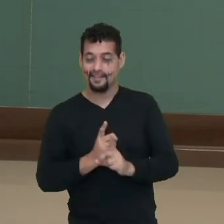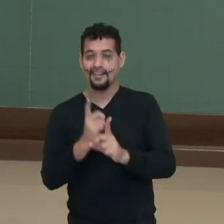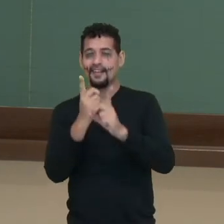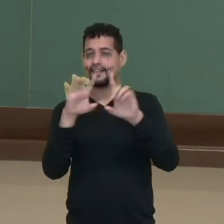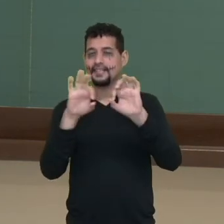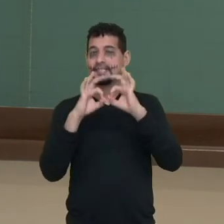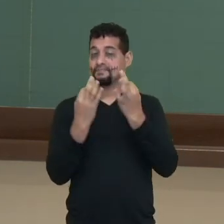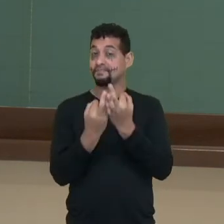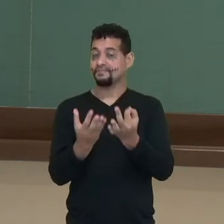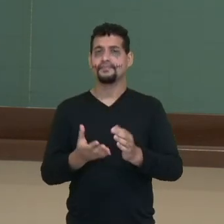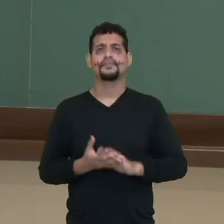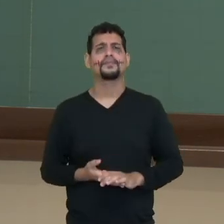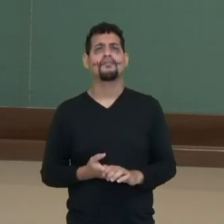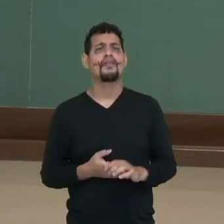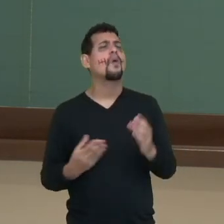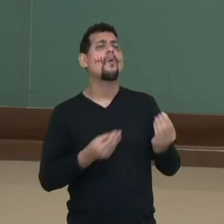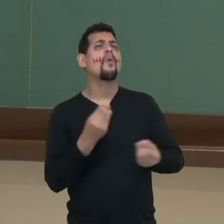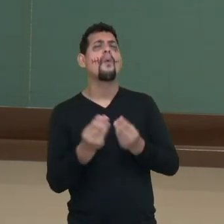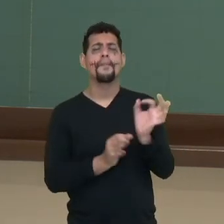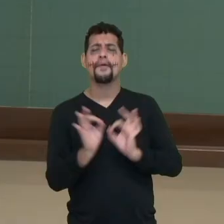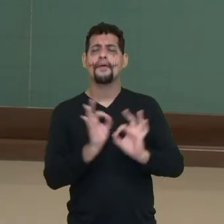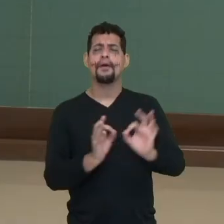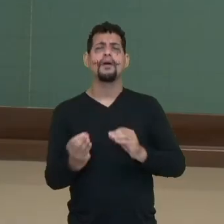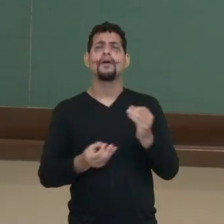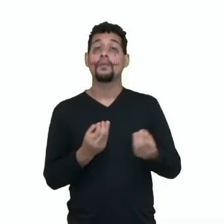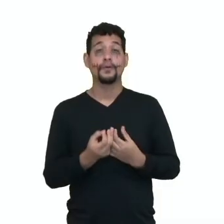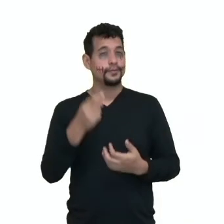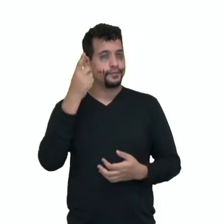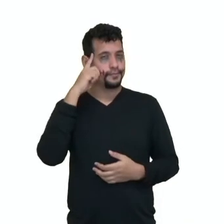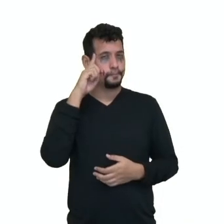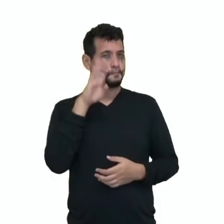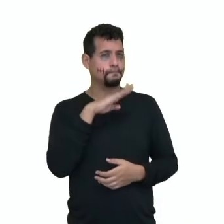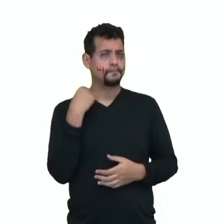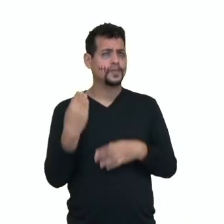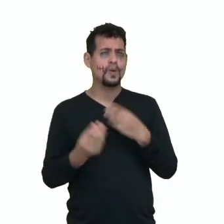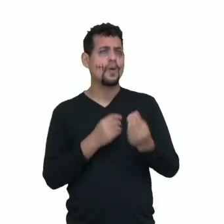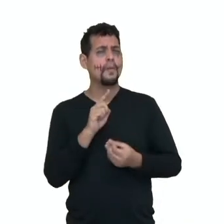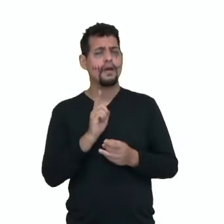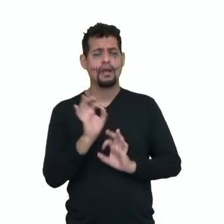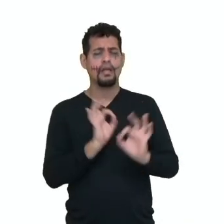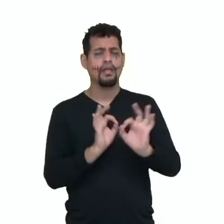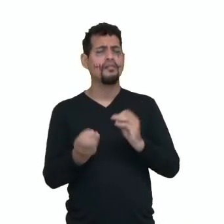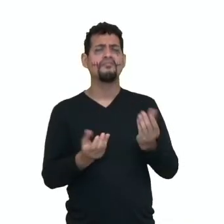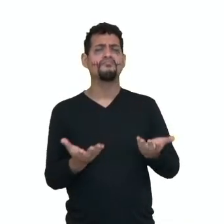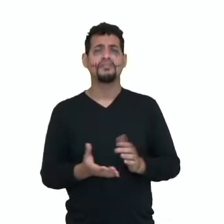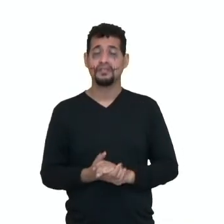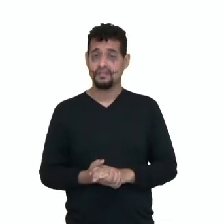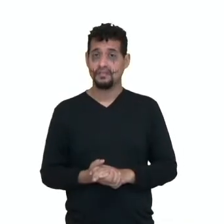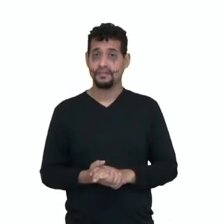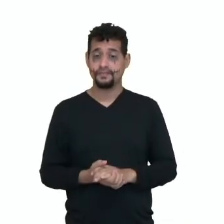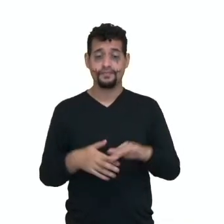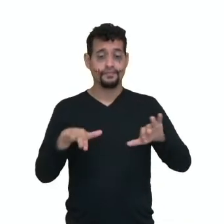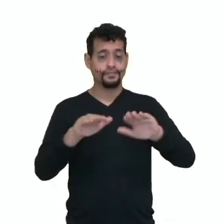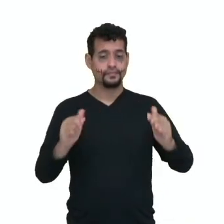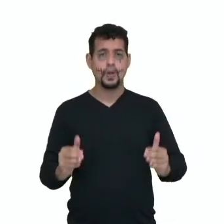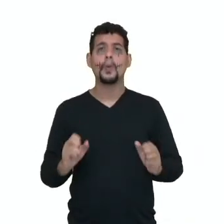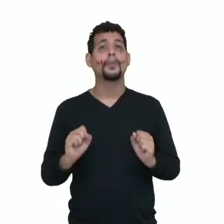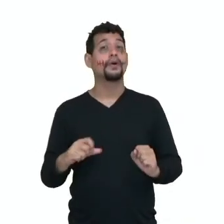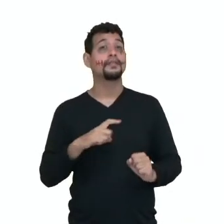altar. E como que eles arrumam? O altar del Dia de los Muertos, como que é organizado? El altar pode